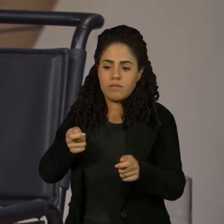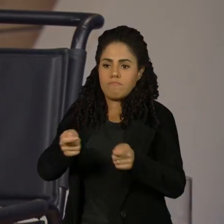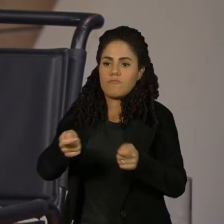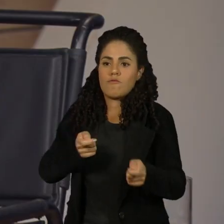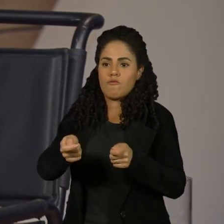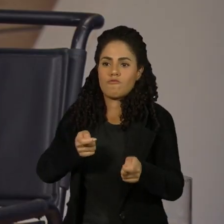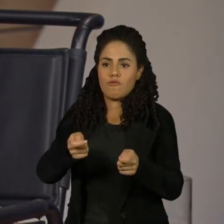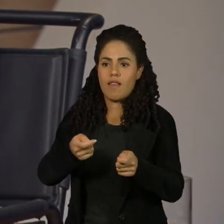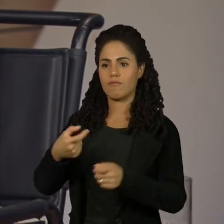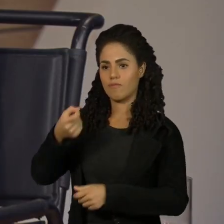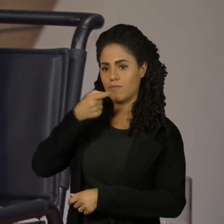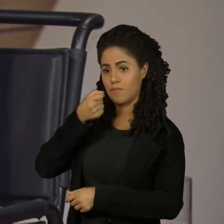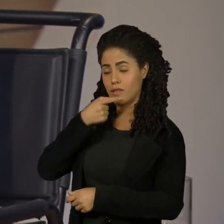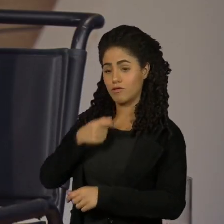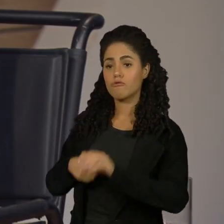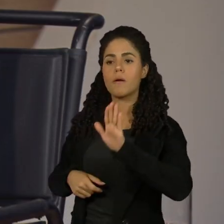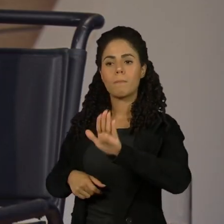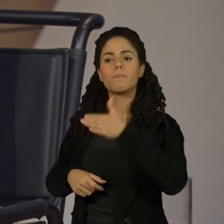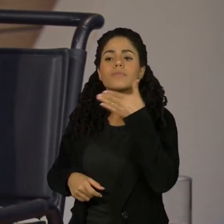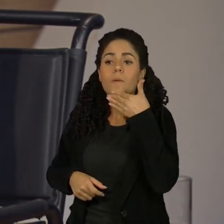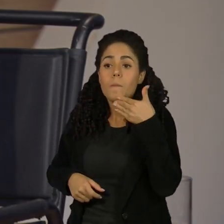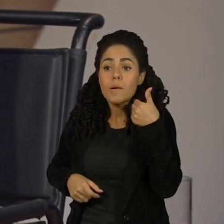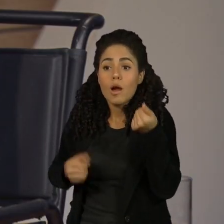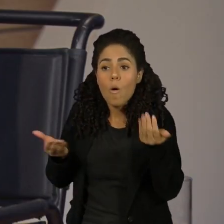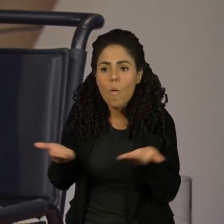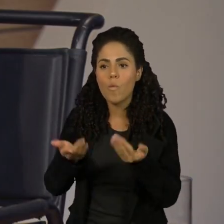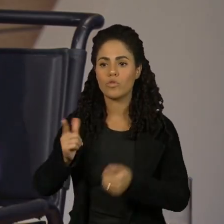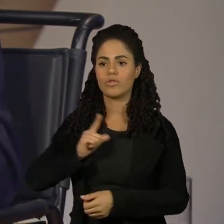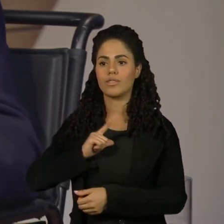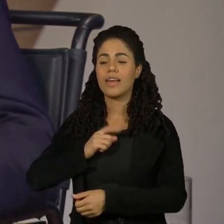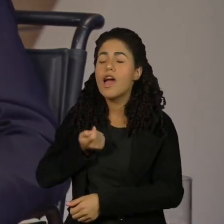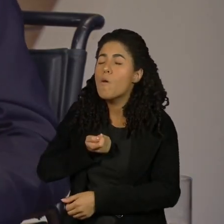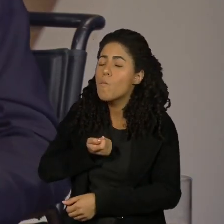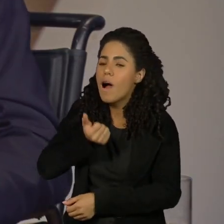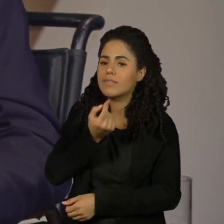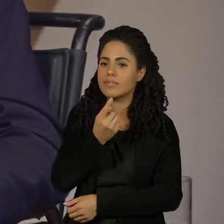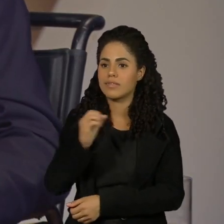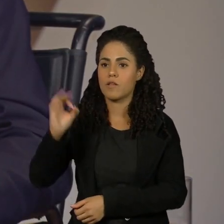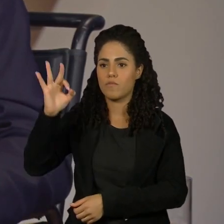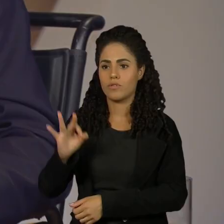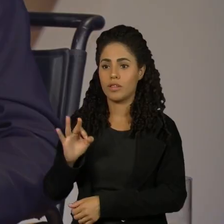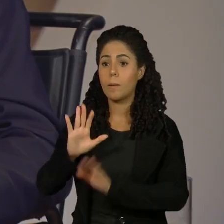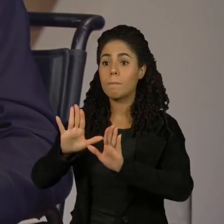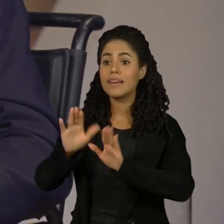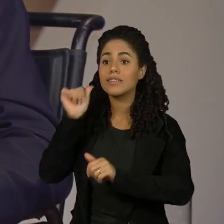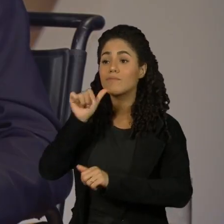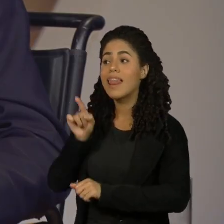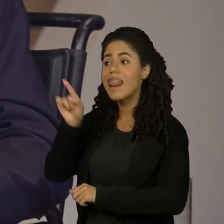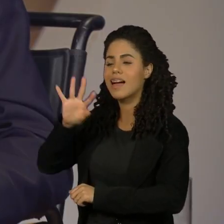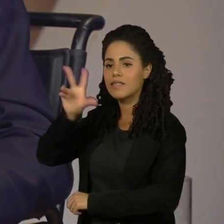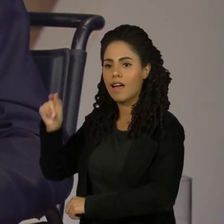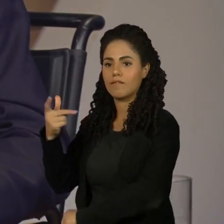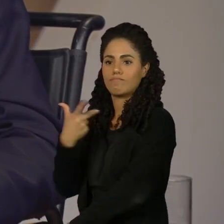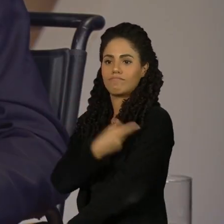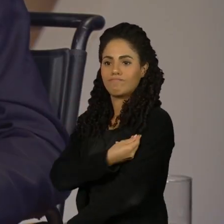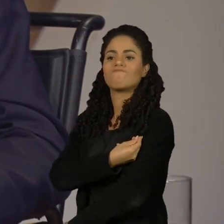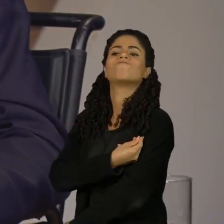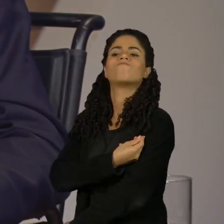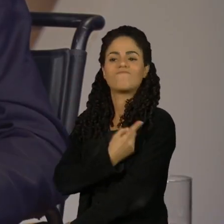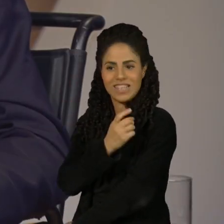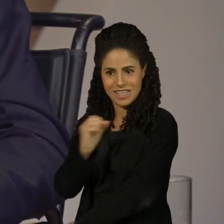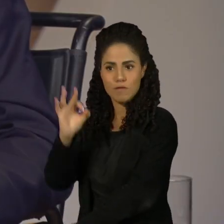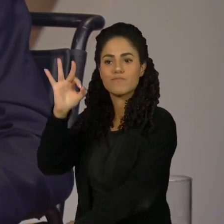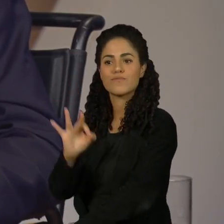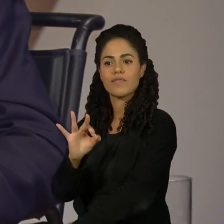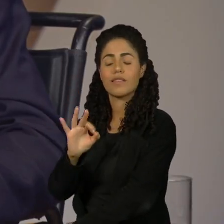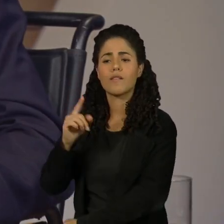toma um coquetel. Mas é o melhor que a gente tem e é quase 100%. Mas nessas mulheres foi 100% com essas injeções. Então você imagina que na